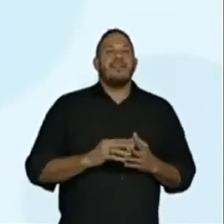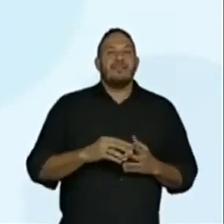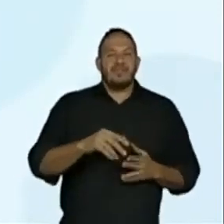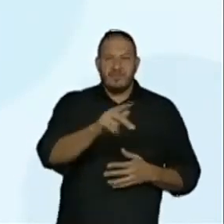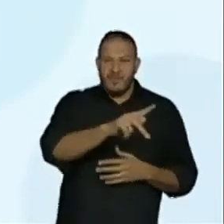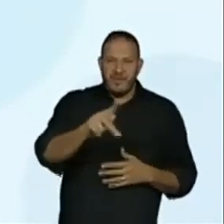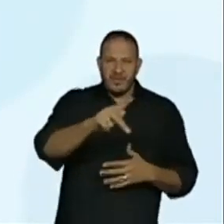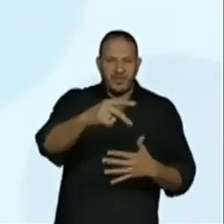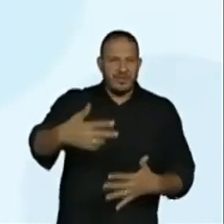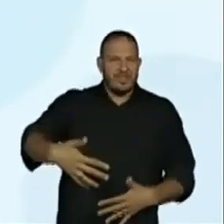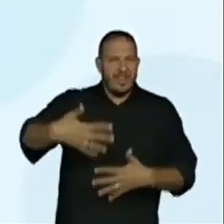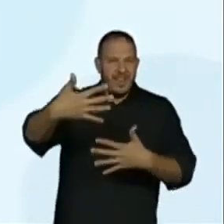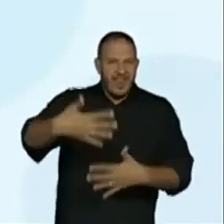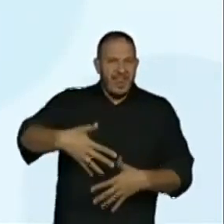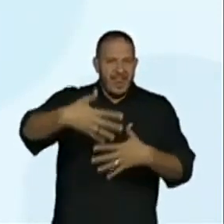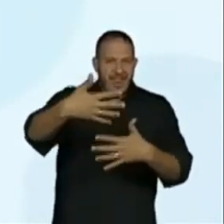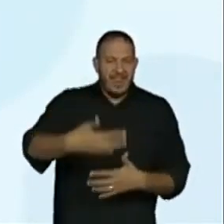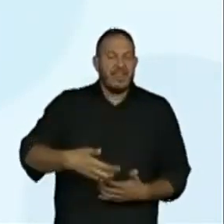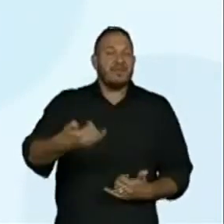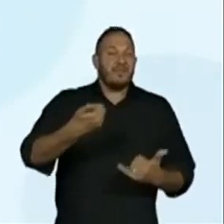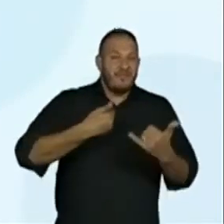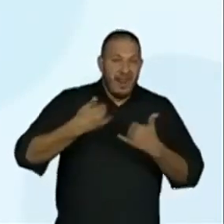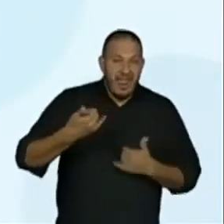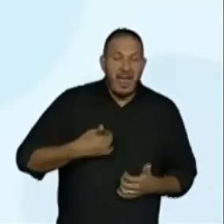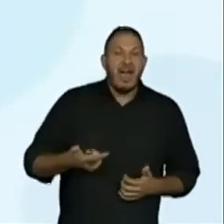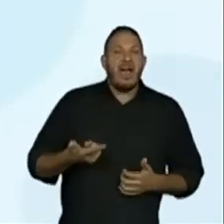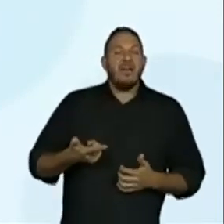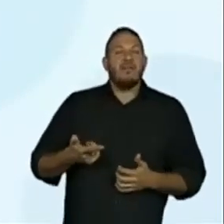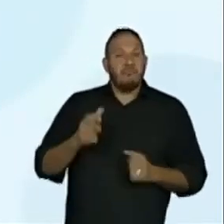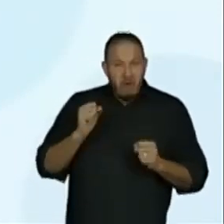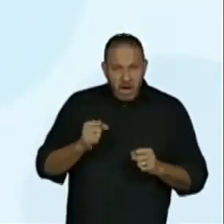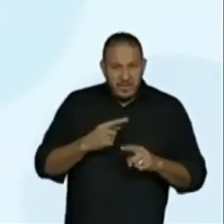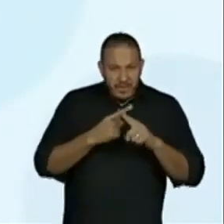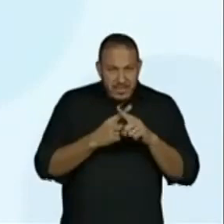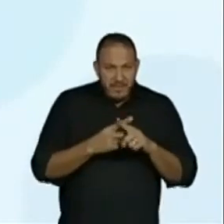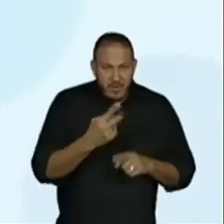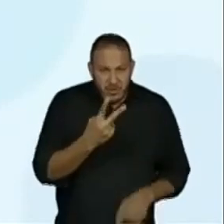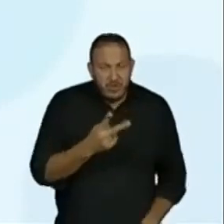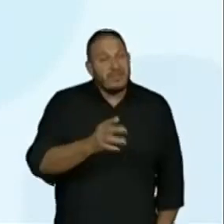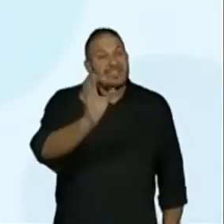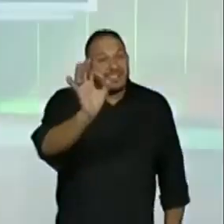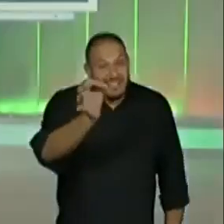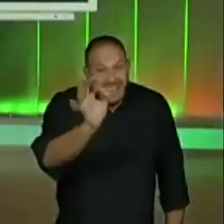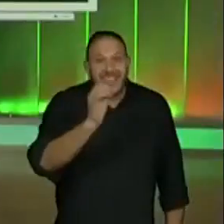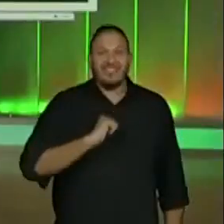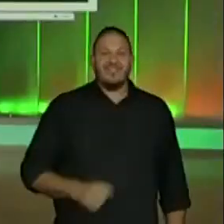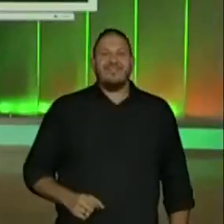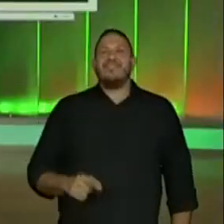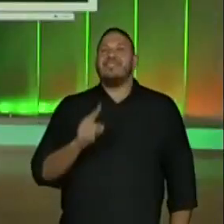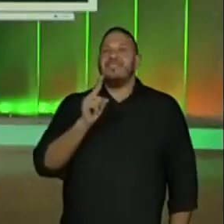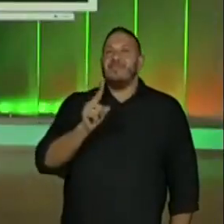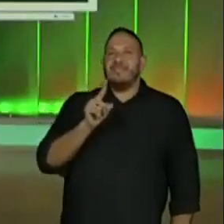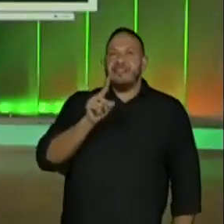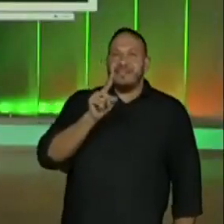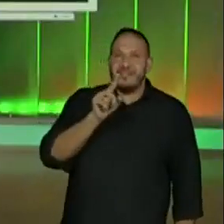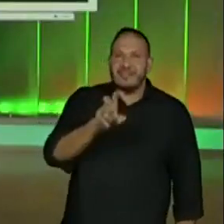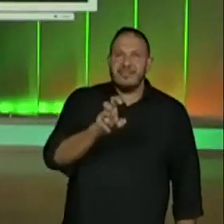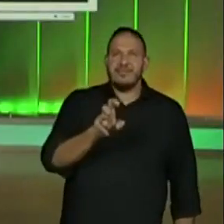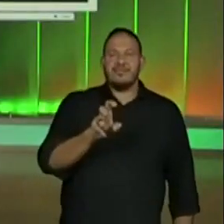estão apontando, colocando ali apontamentos dos estudantes, posso multiplicar por 2, devo multiplicar por 2. Então, vou aí